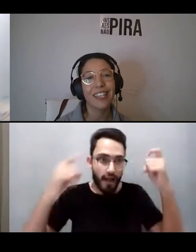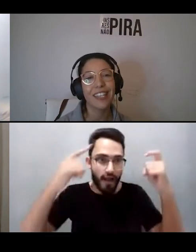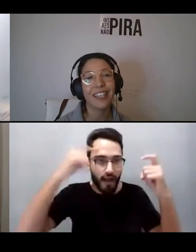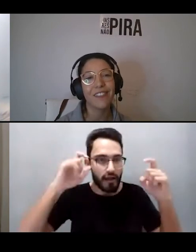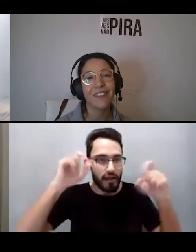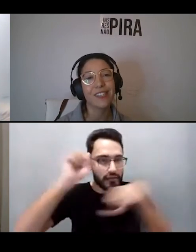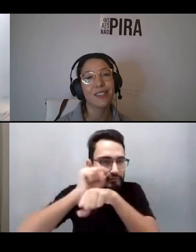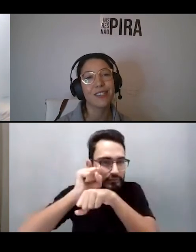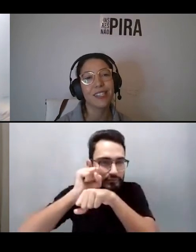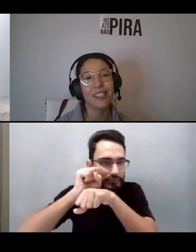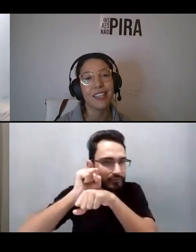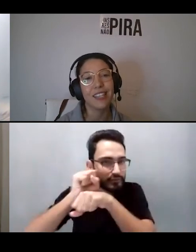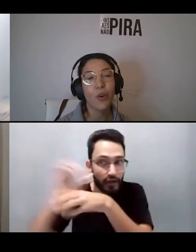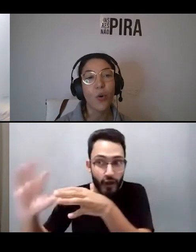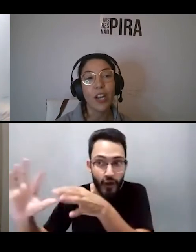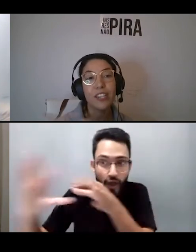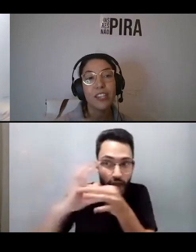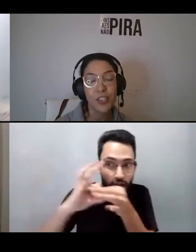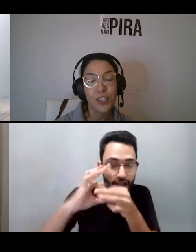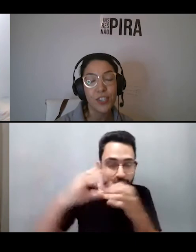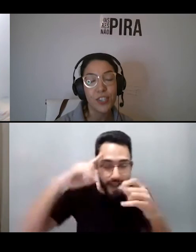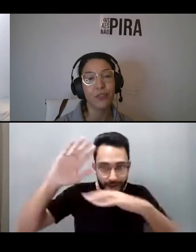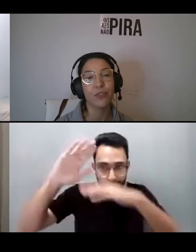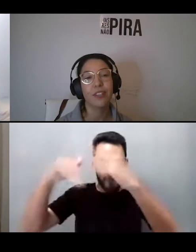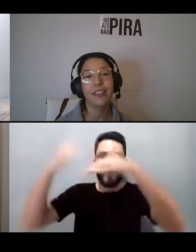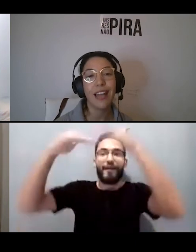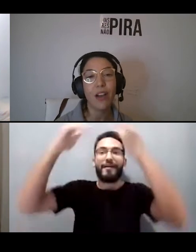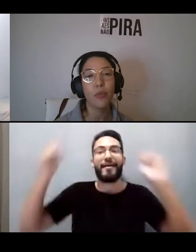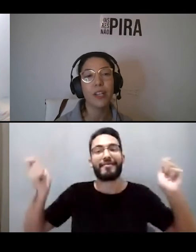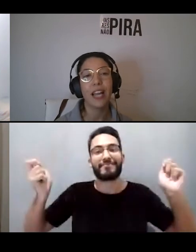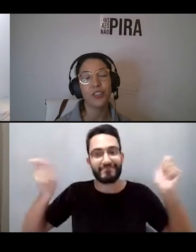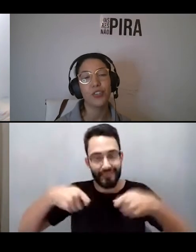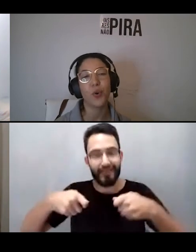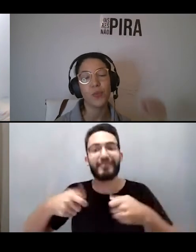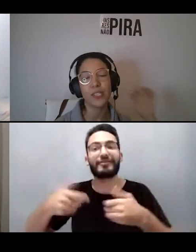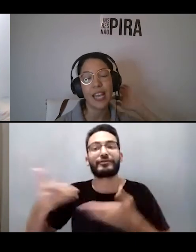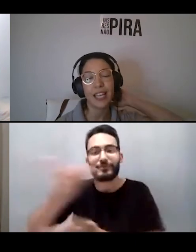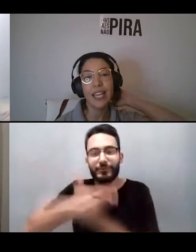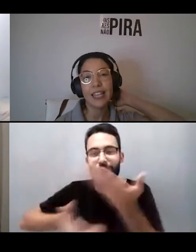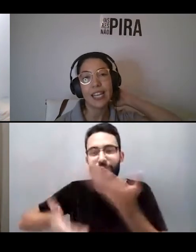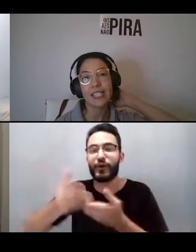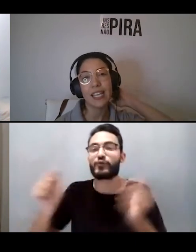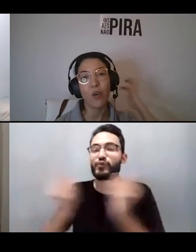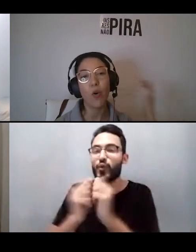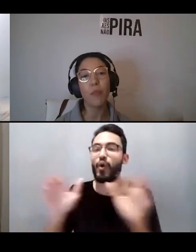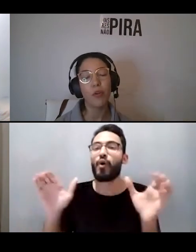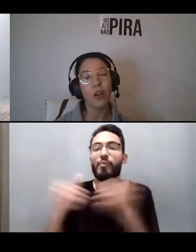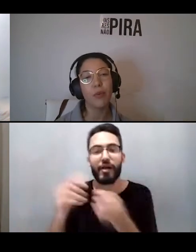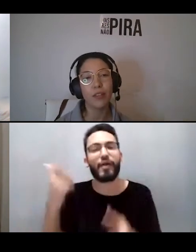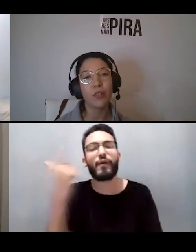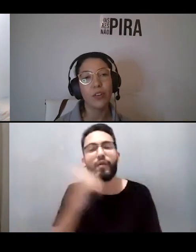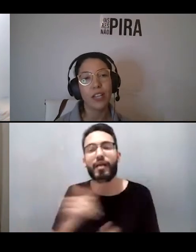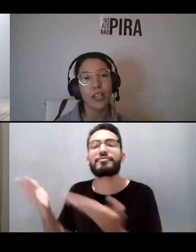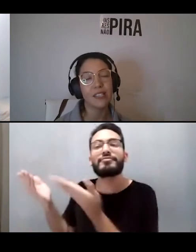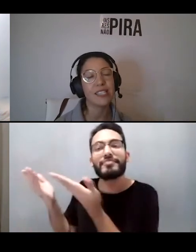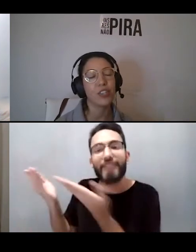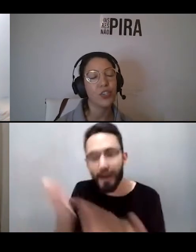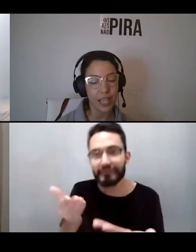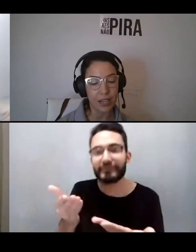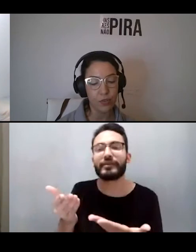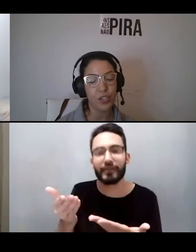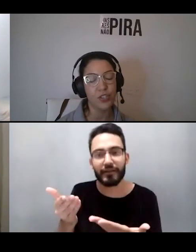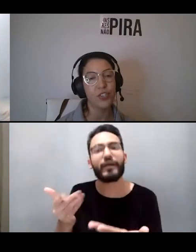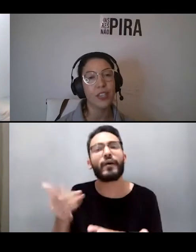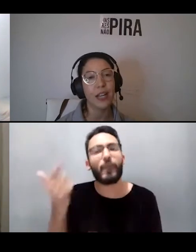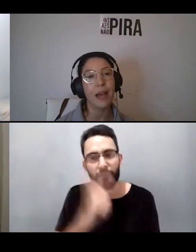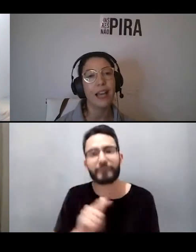que é algo que através desse coletivo na comunidade a gente consegue trazer como colaborador. Às vezes a